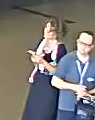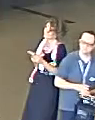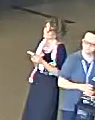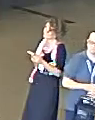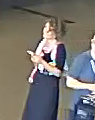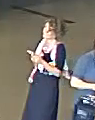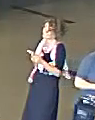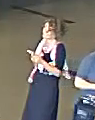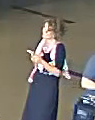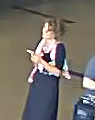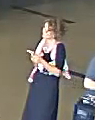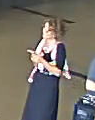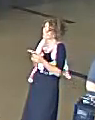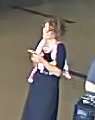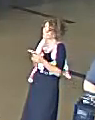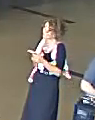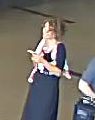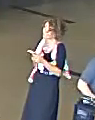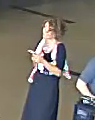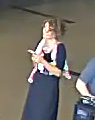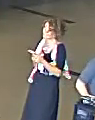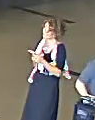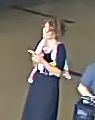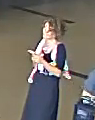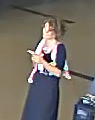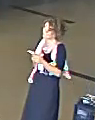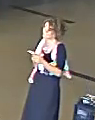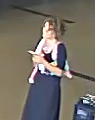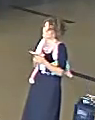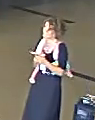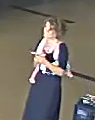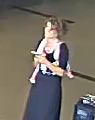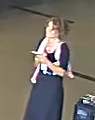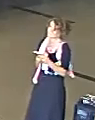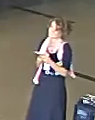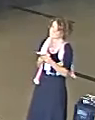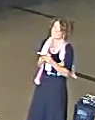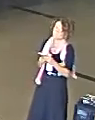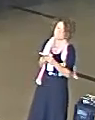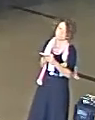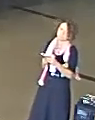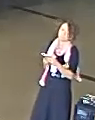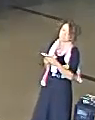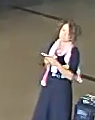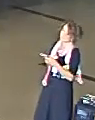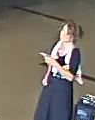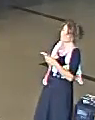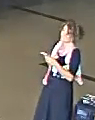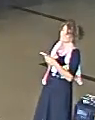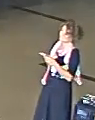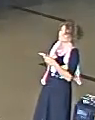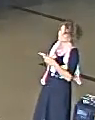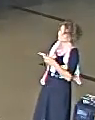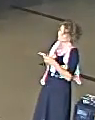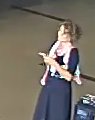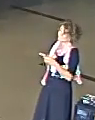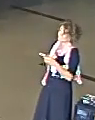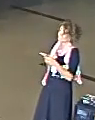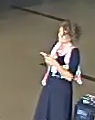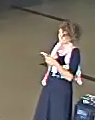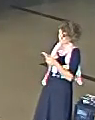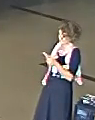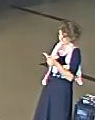escada com olhares de curiosos coitado Será que ele vai conseguir coitado e nem deveria sair de casa que sacrifício Isso é